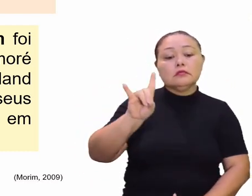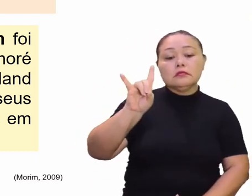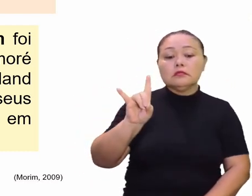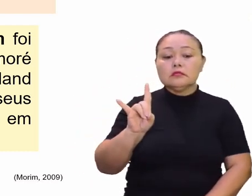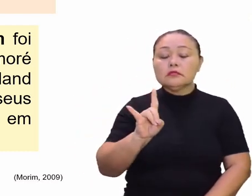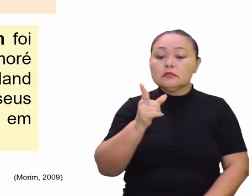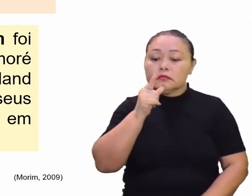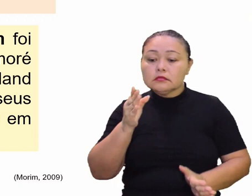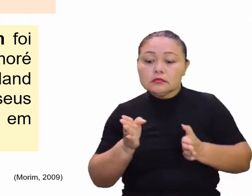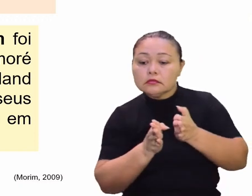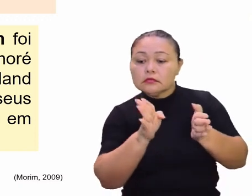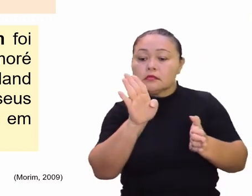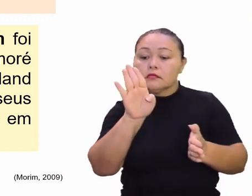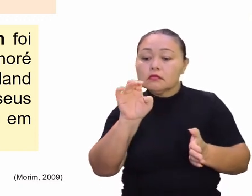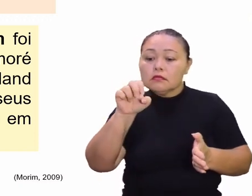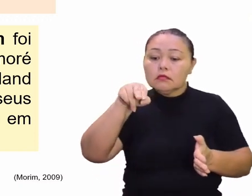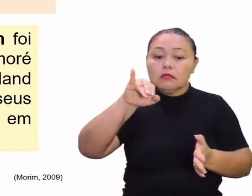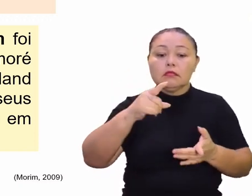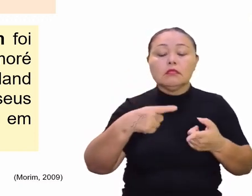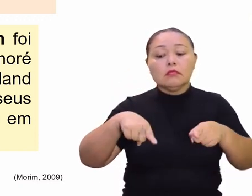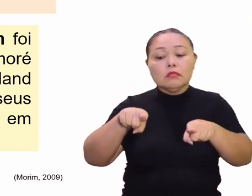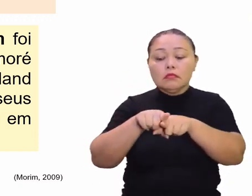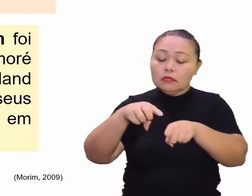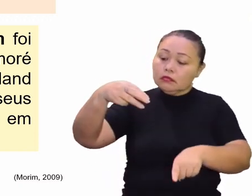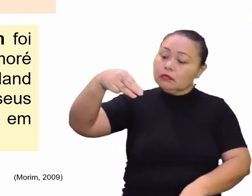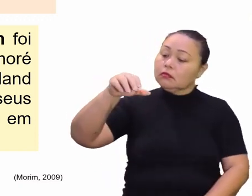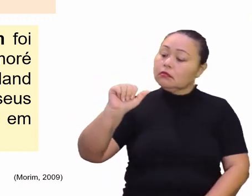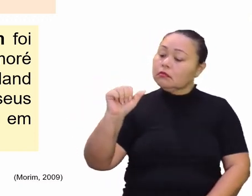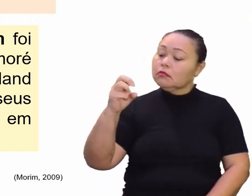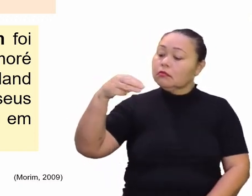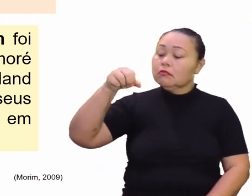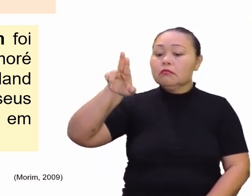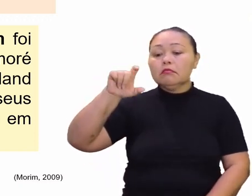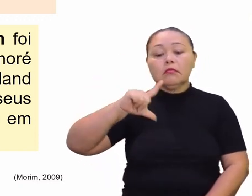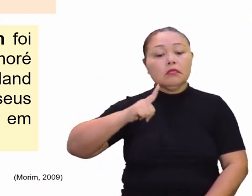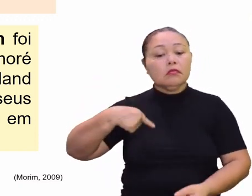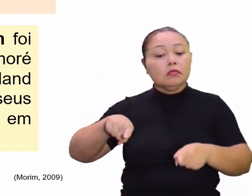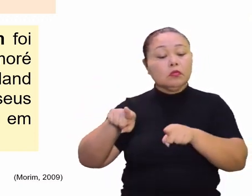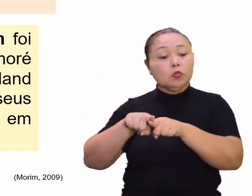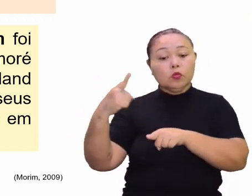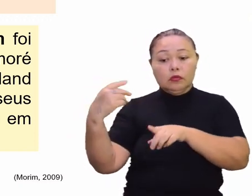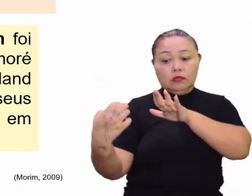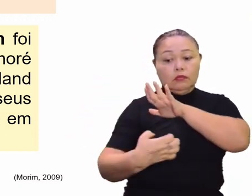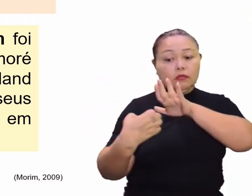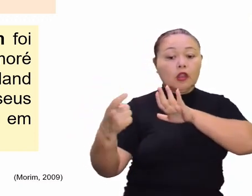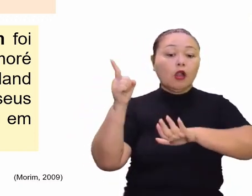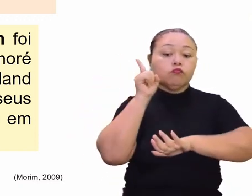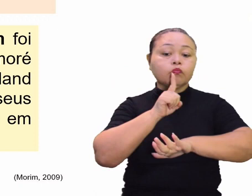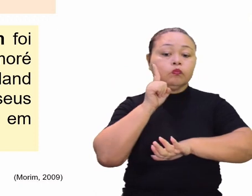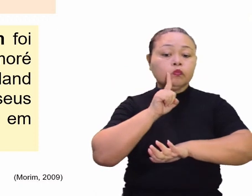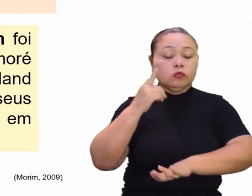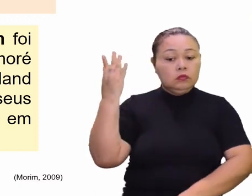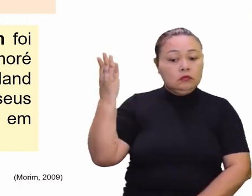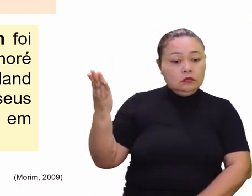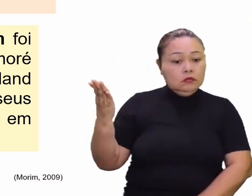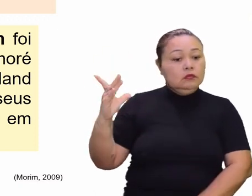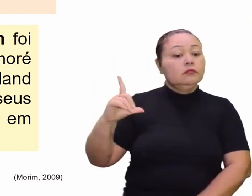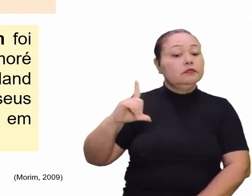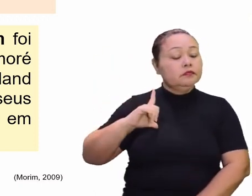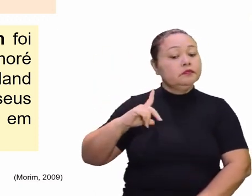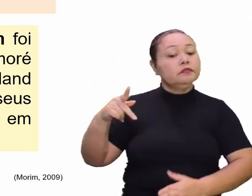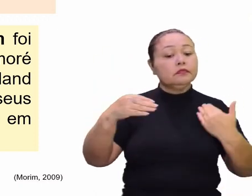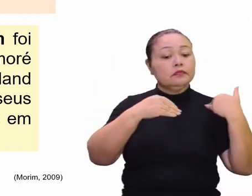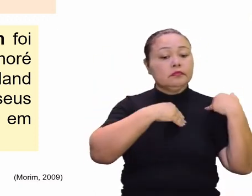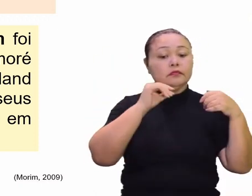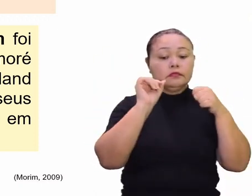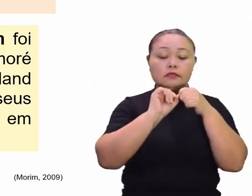Mamoré. Aí vem a empresa americana, né? Randolph, May, Jekyll e Randolph, foi encarregada